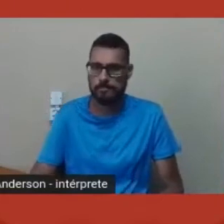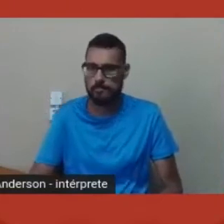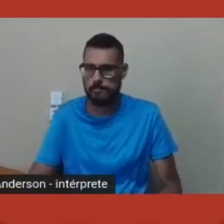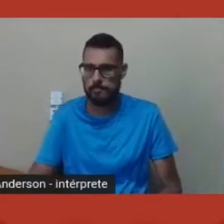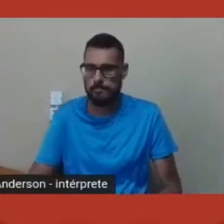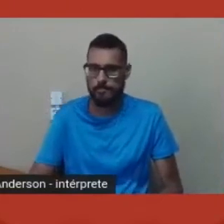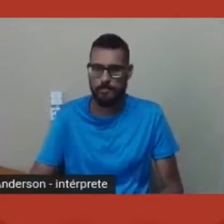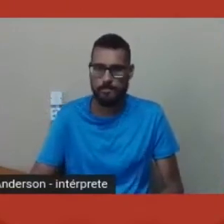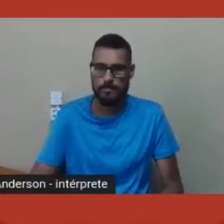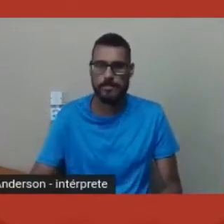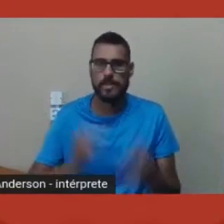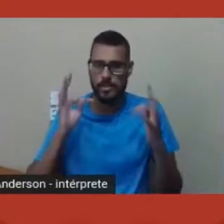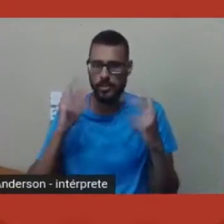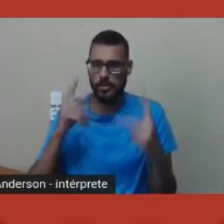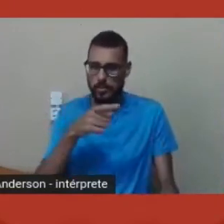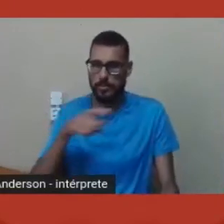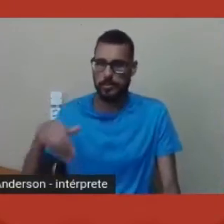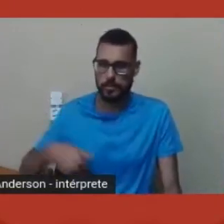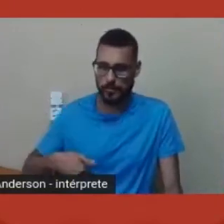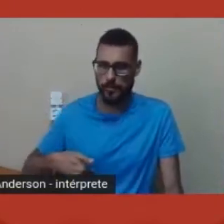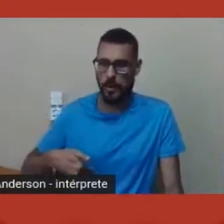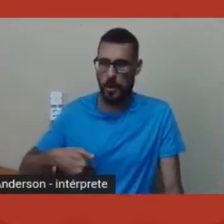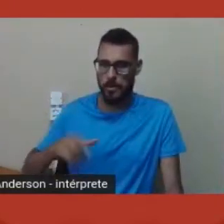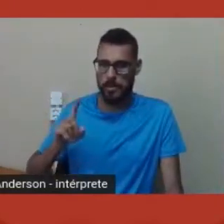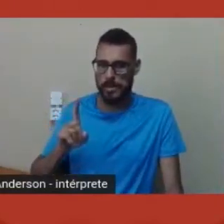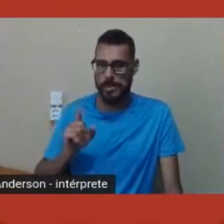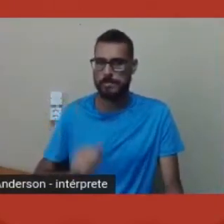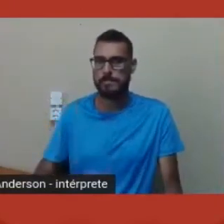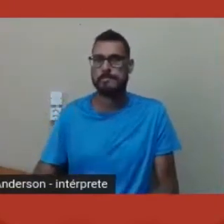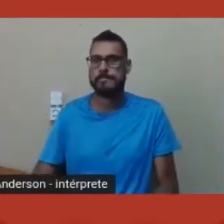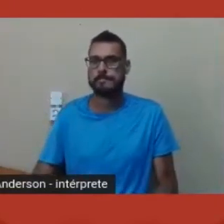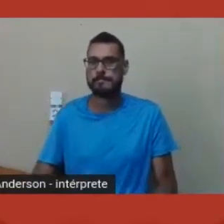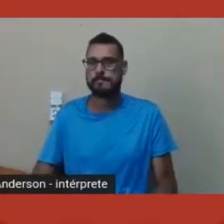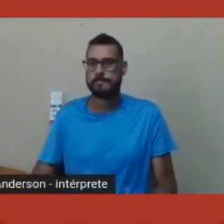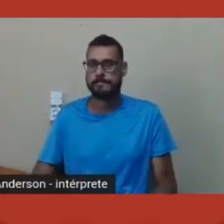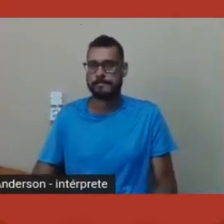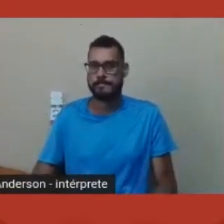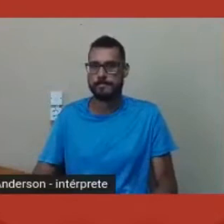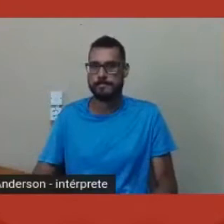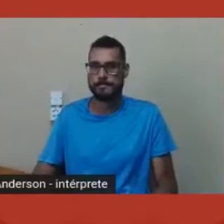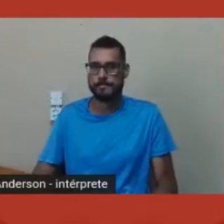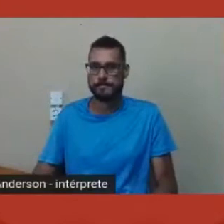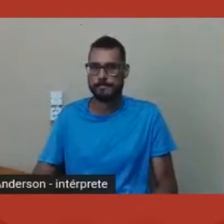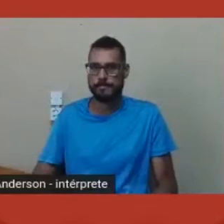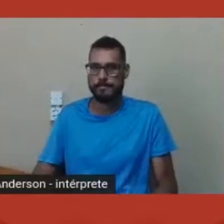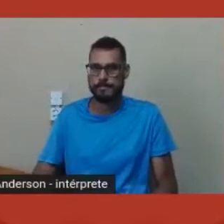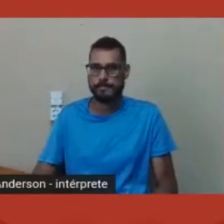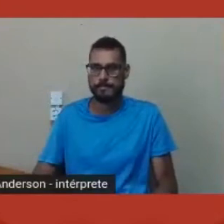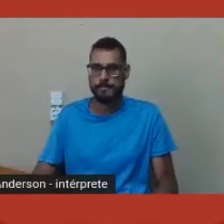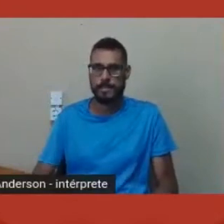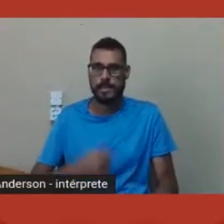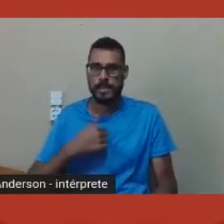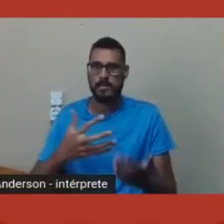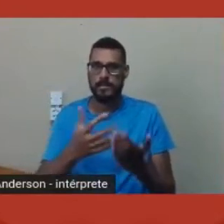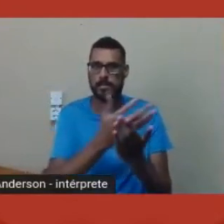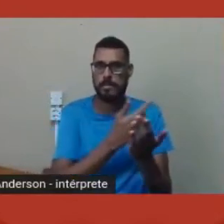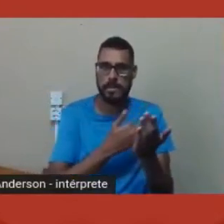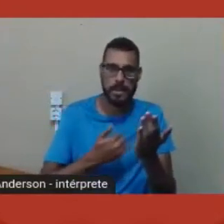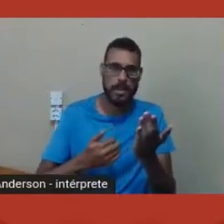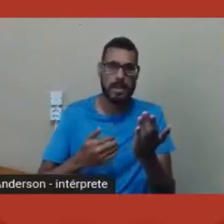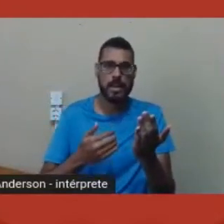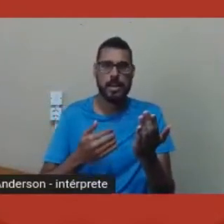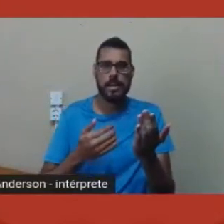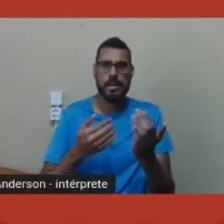Está todo mundo com fome, né? Eu só tenho a agradecer porque... Agora eu vou passar e pegar um vegetariano lá no Sabor Oriental